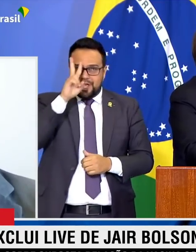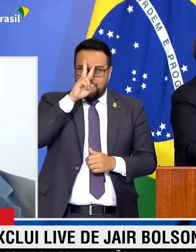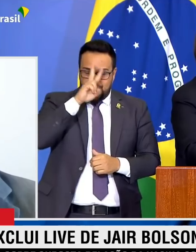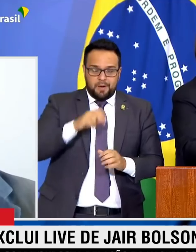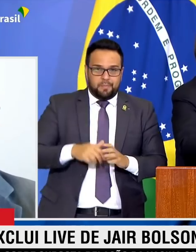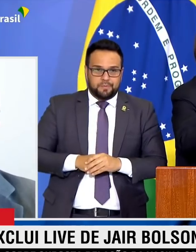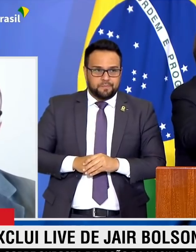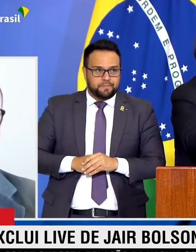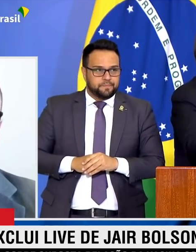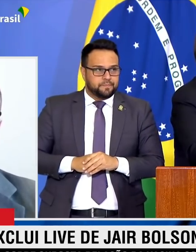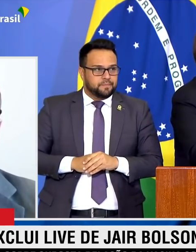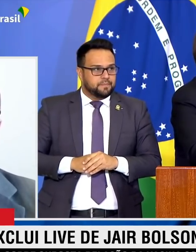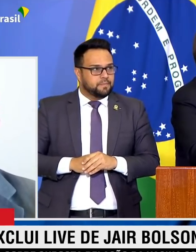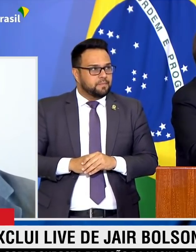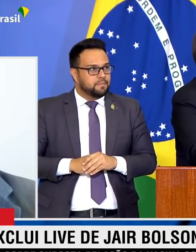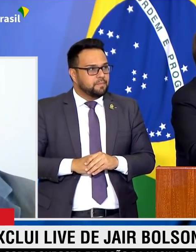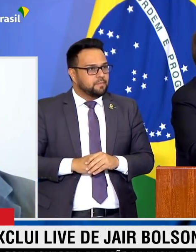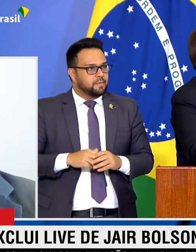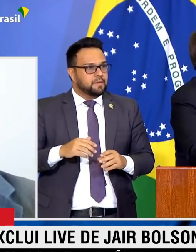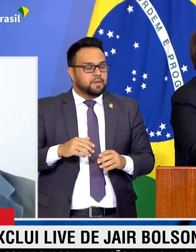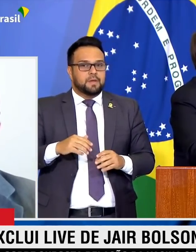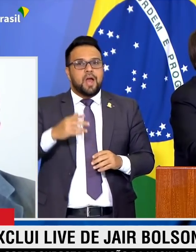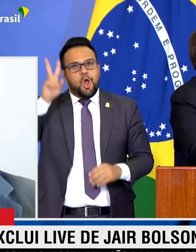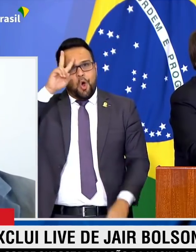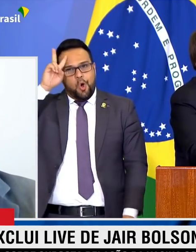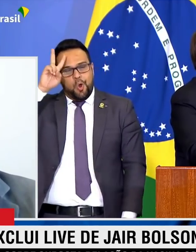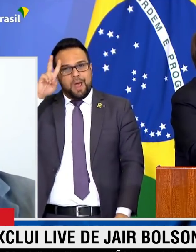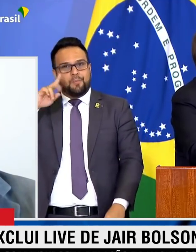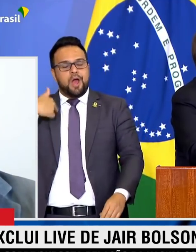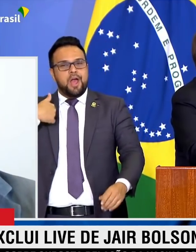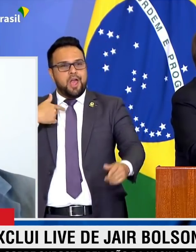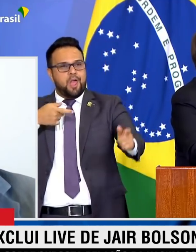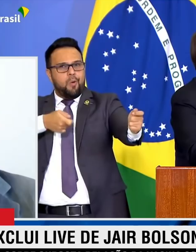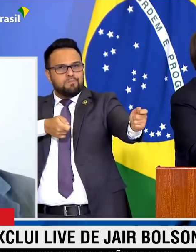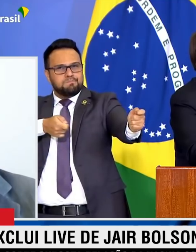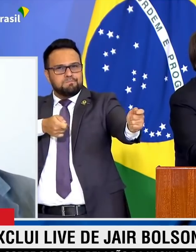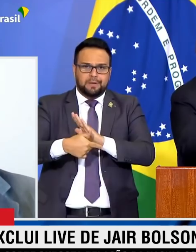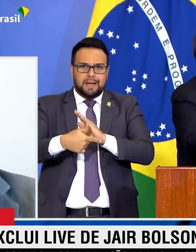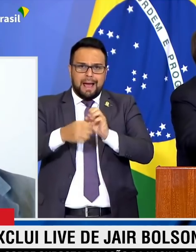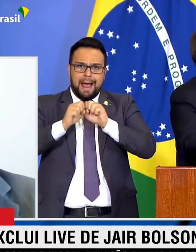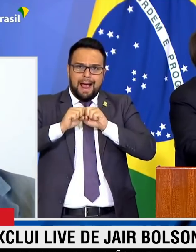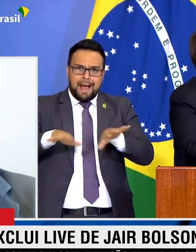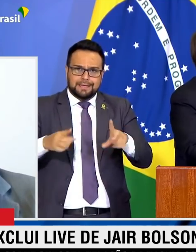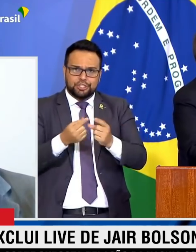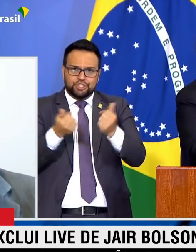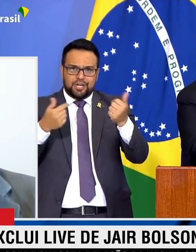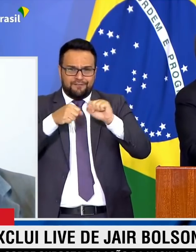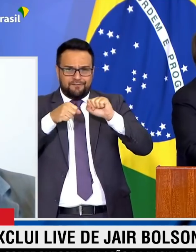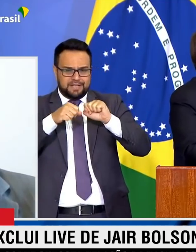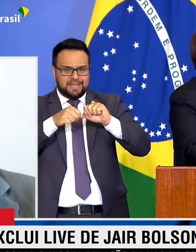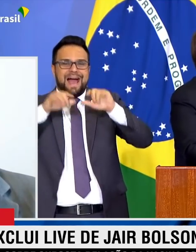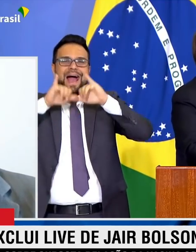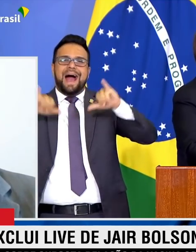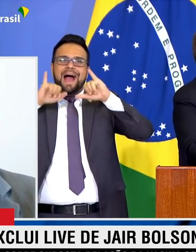confesso para você Marcelo que eu me esforcei hoje de manhã sentei e fiquei pensando com que leva o Presidente da República a